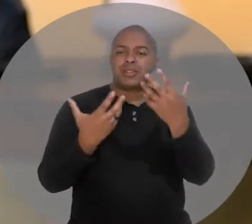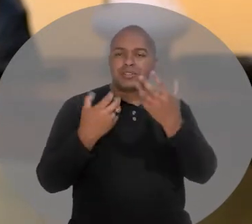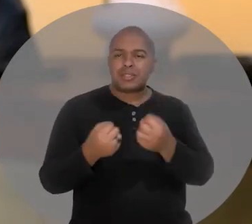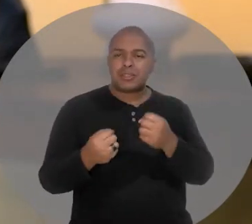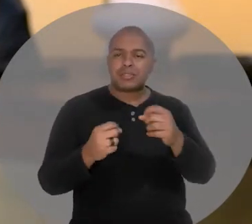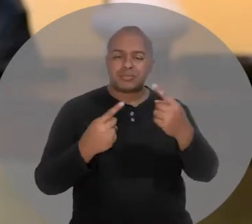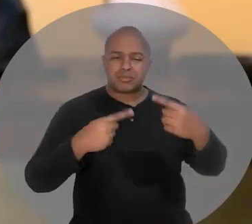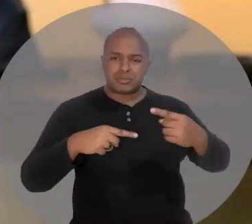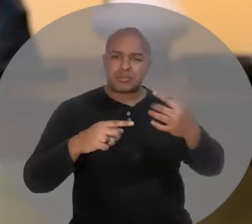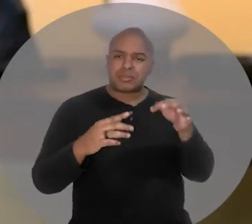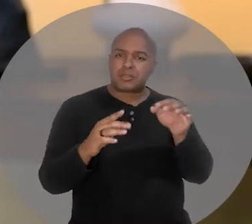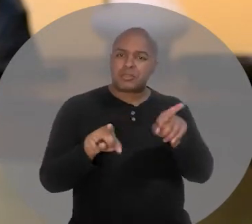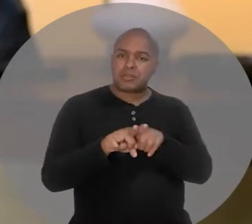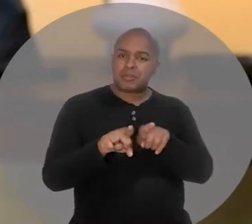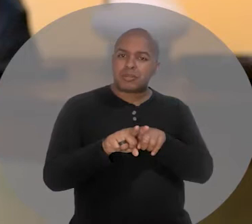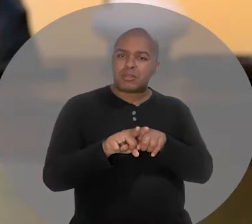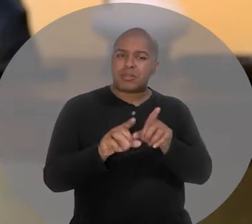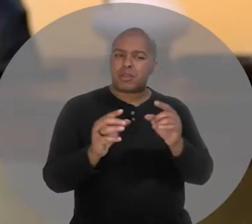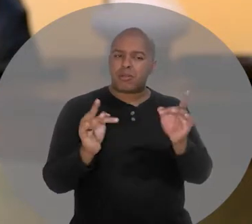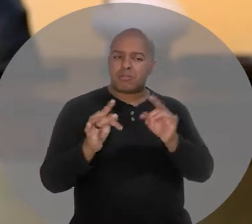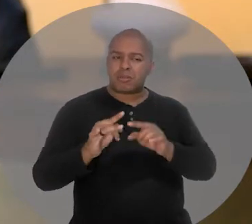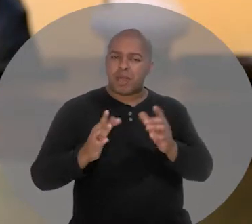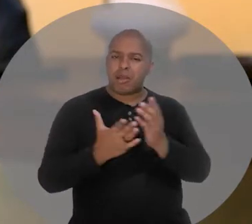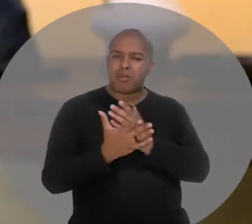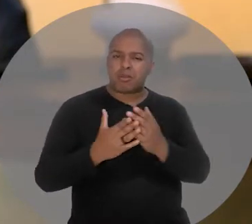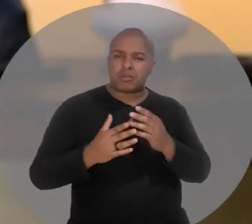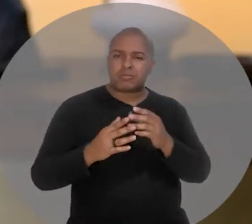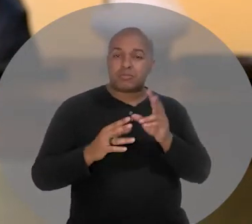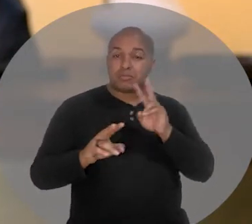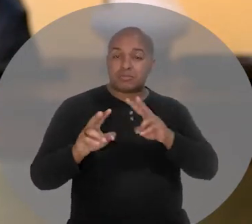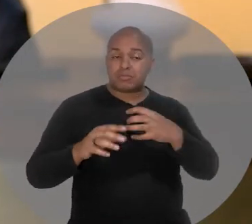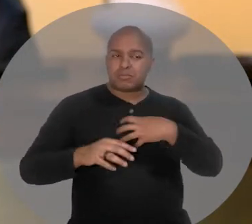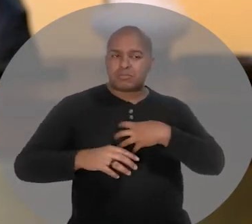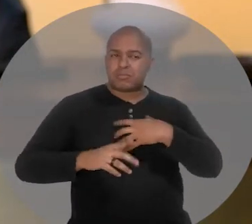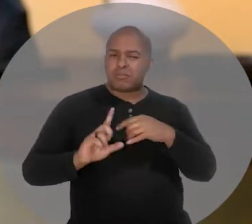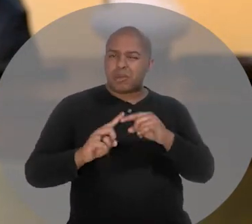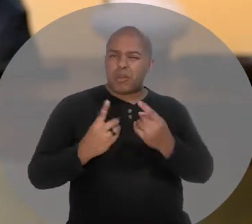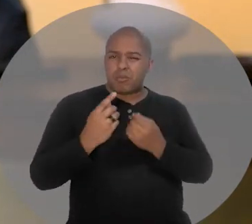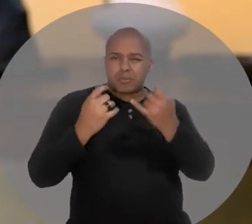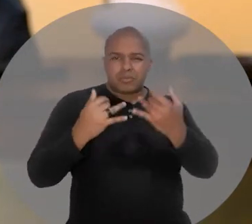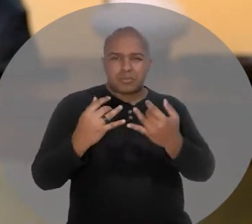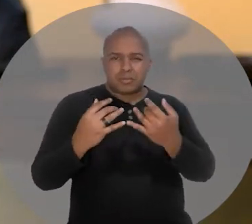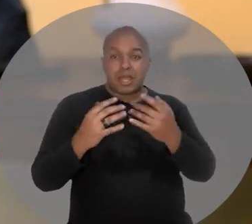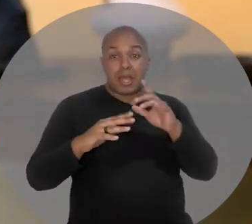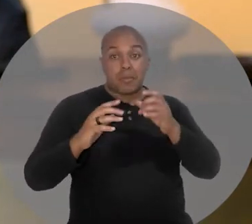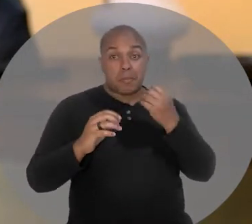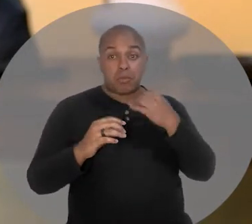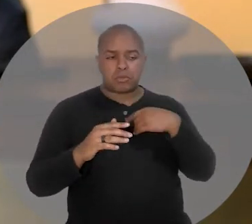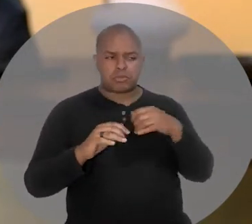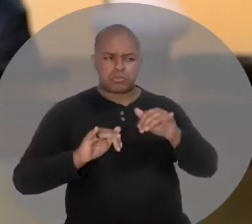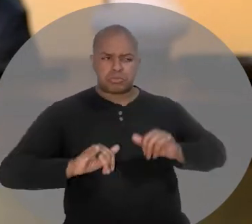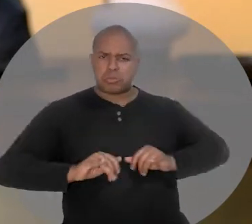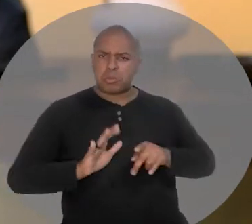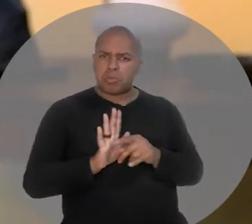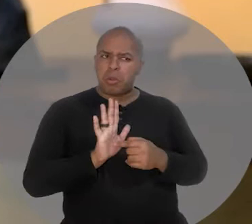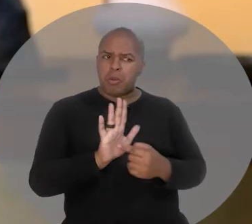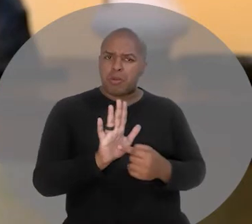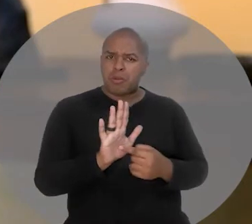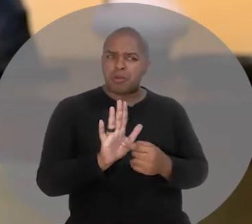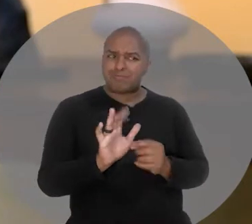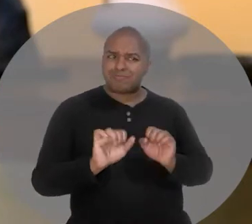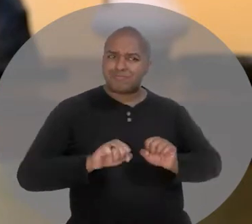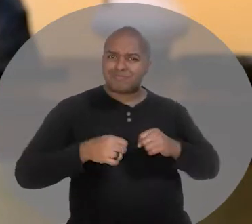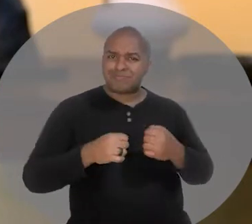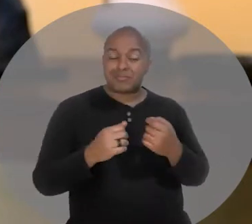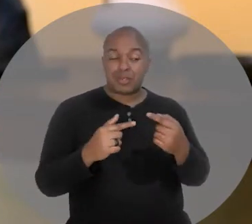então aceitasse esse desafio, né? Mesmo que tocasse em questões muito íntimas, mas como ela mesma diz, né? Vale a pena esse sacrifício da